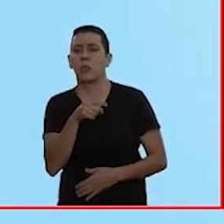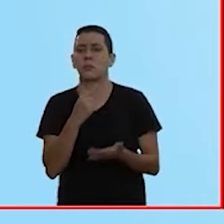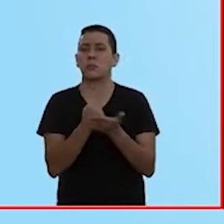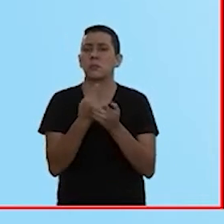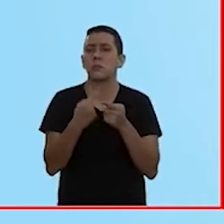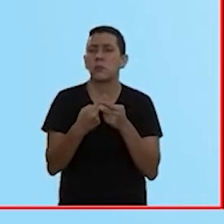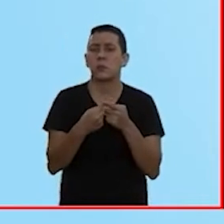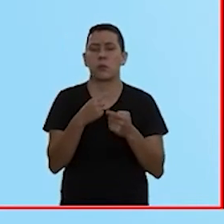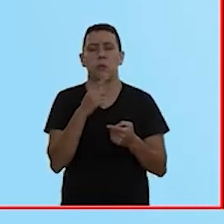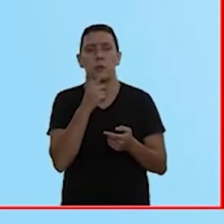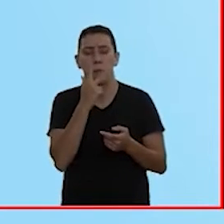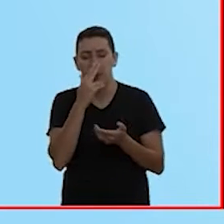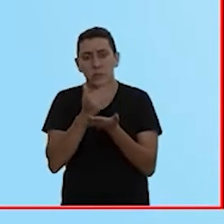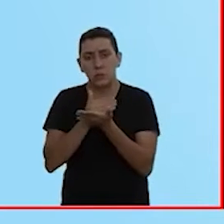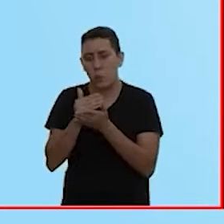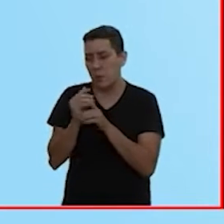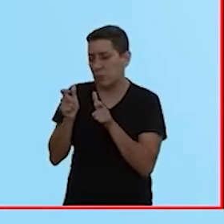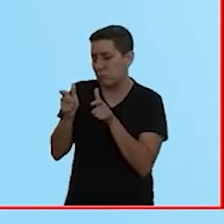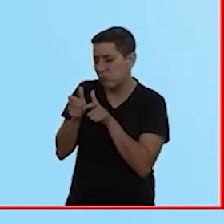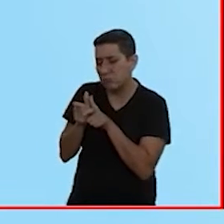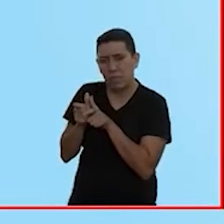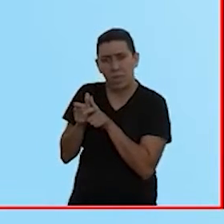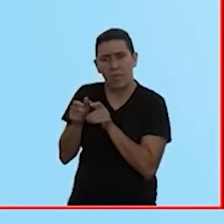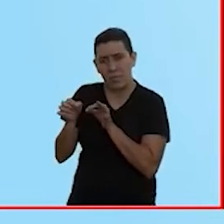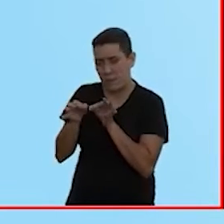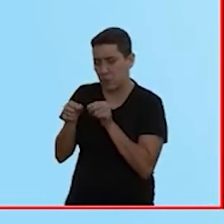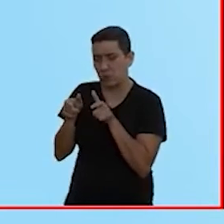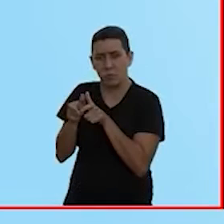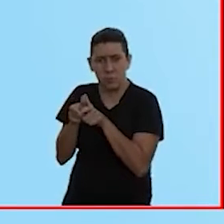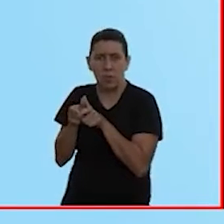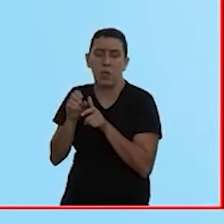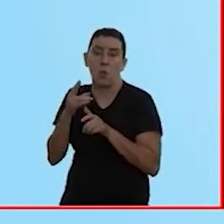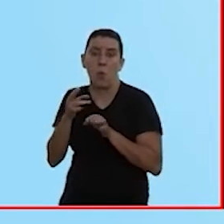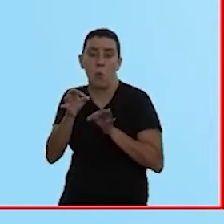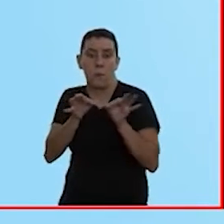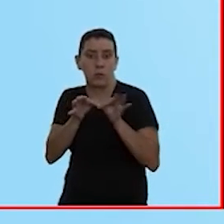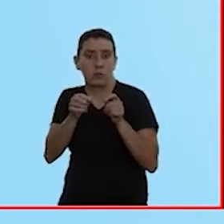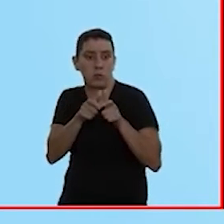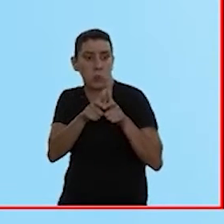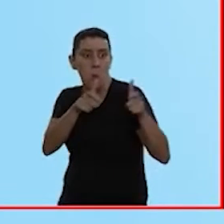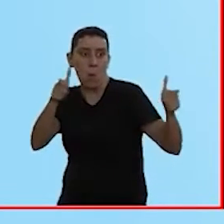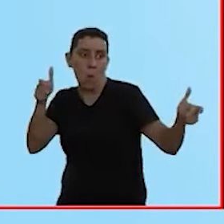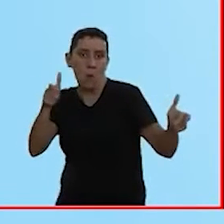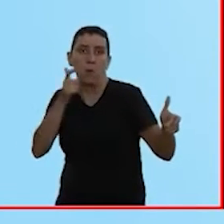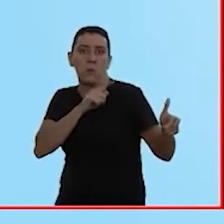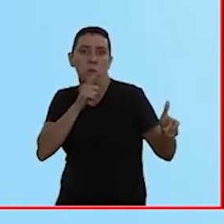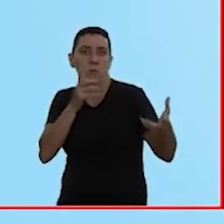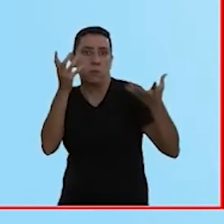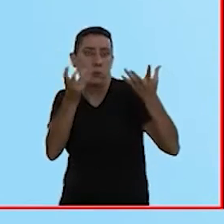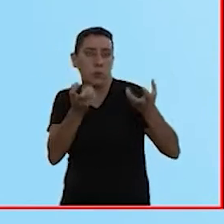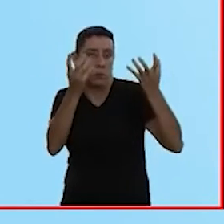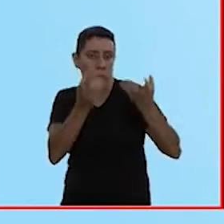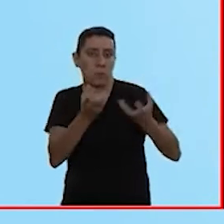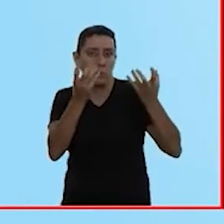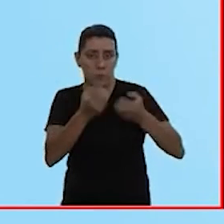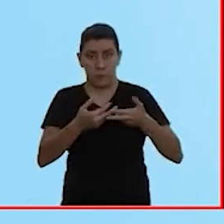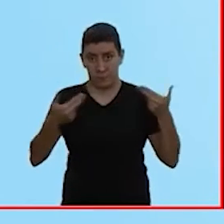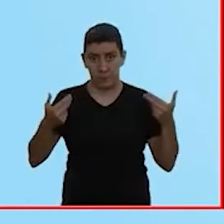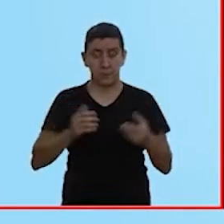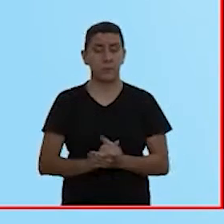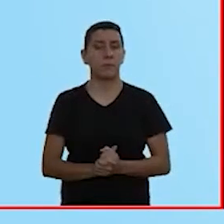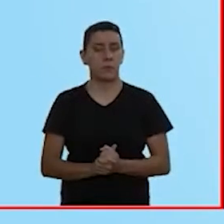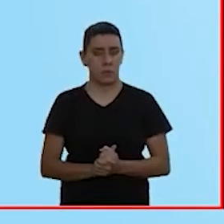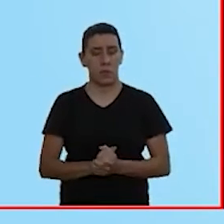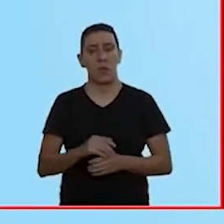pequenas plantas né de alguns quilos até plantas de milhares de megawatts ano cenário comercial